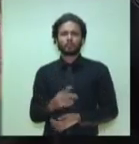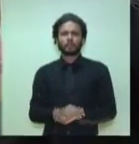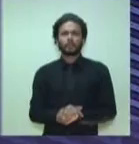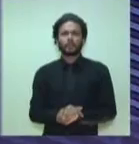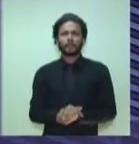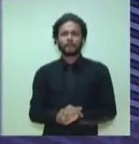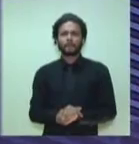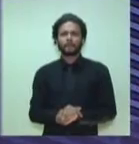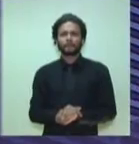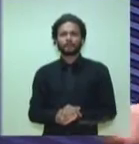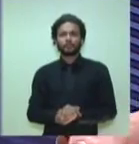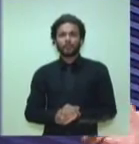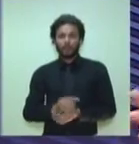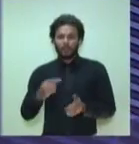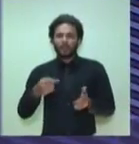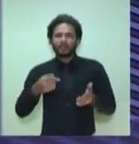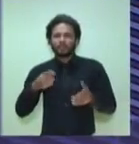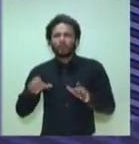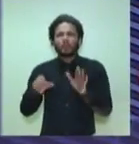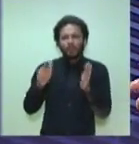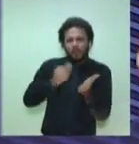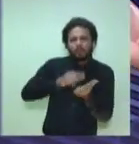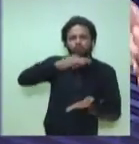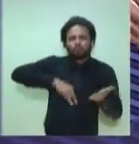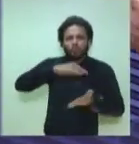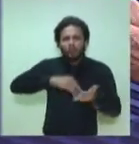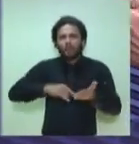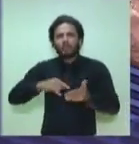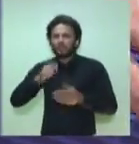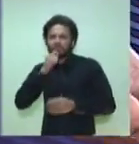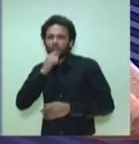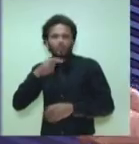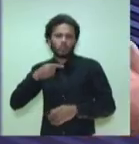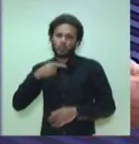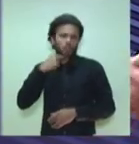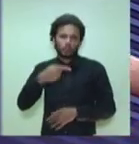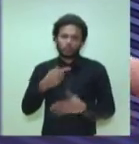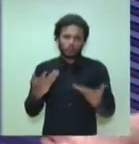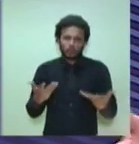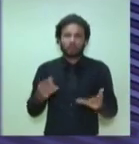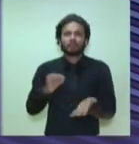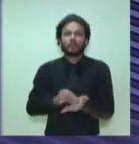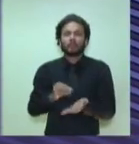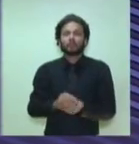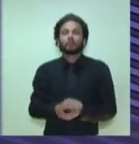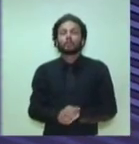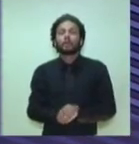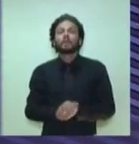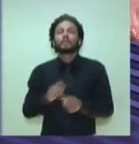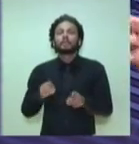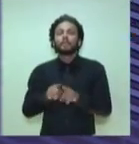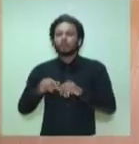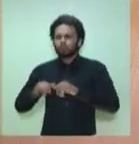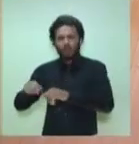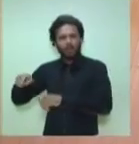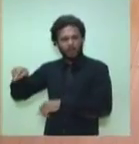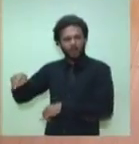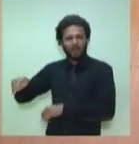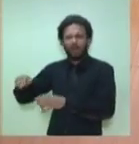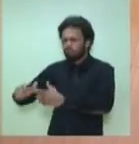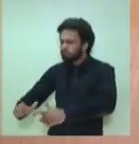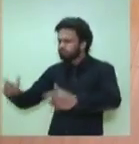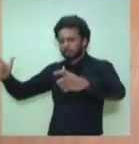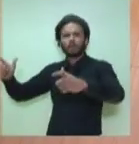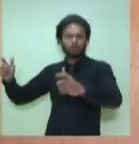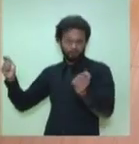duas licitações que deram deserta, envolvendo lojas âncora, como por exemplo supermercado. Aquilo é uma coisa grandiosa e que tem que